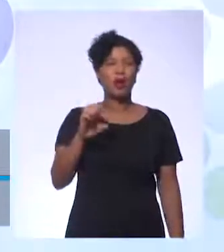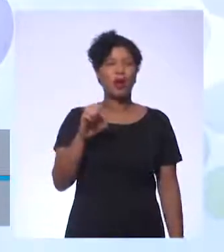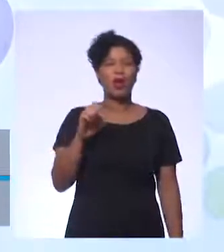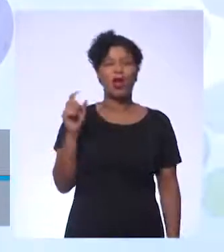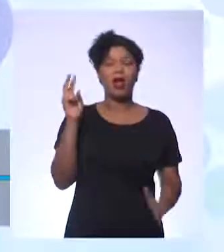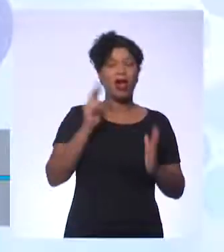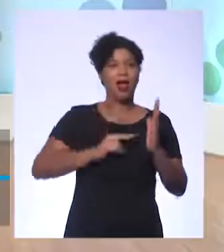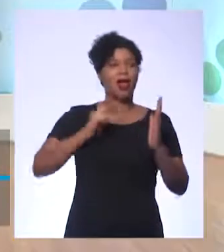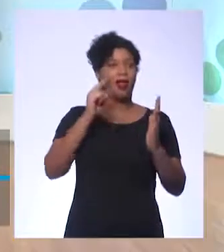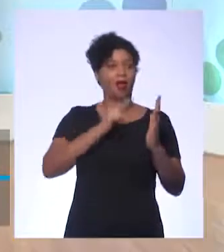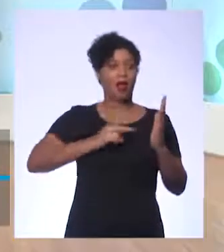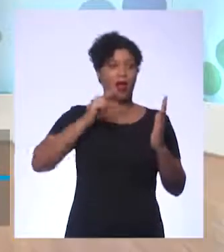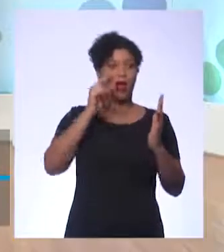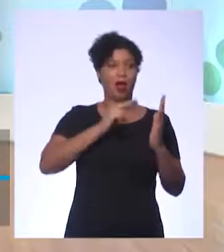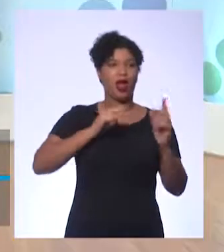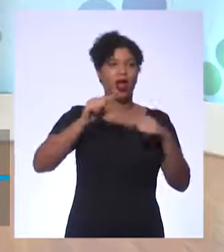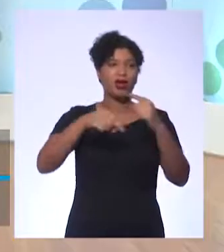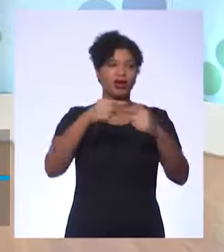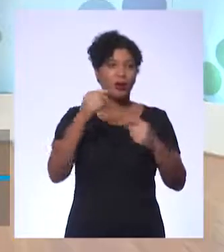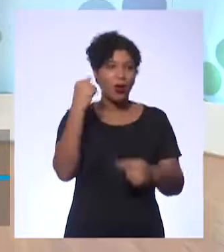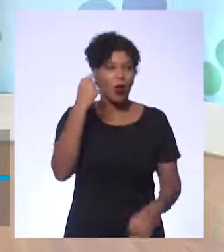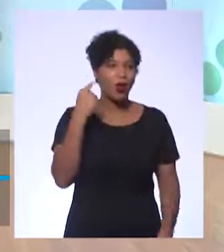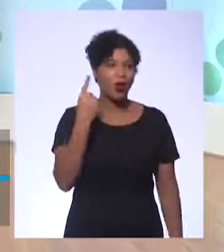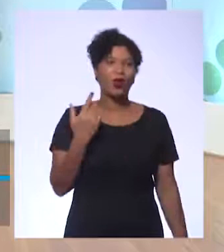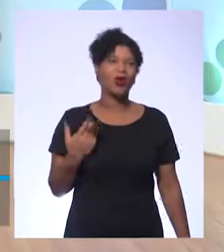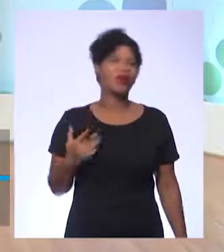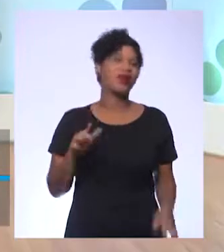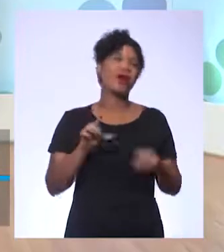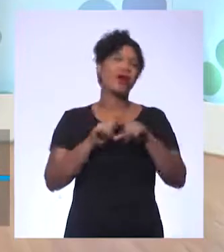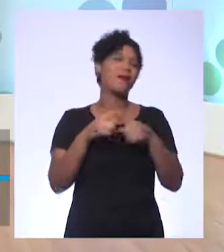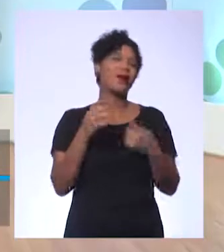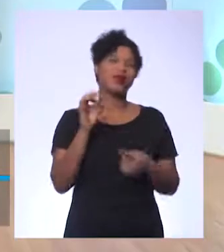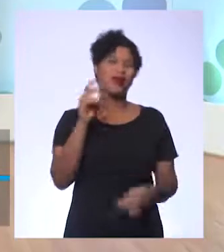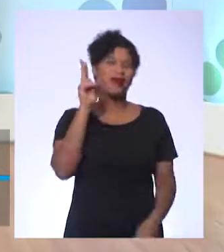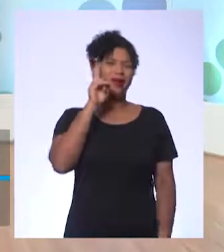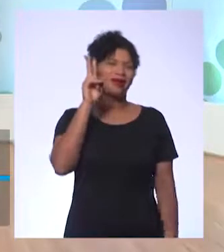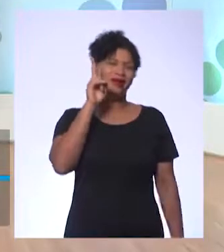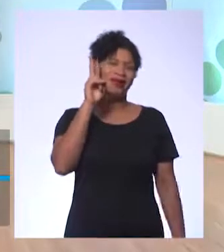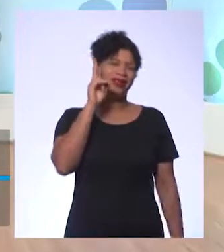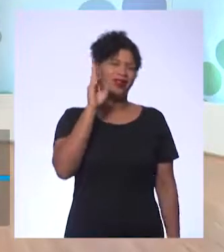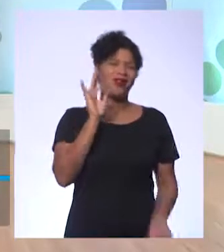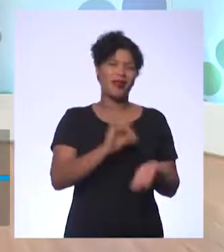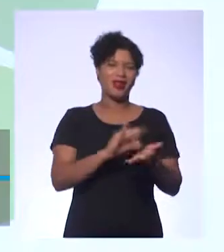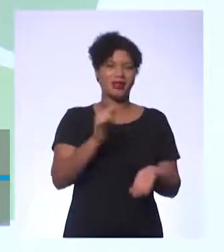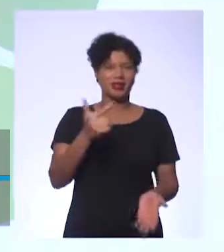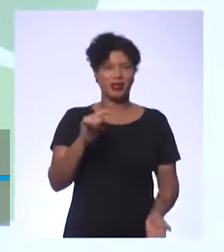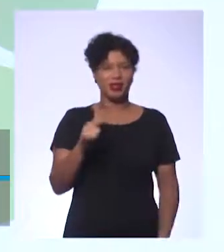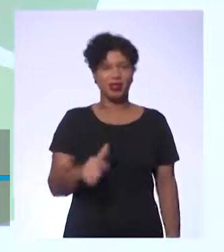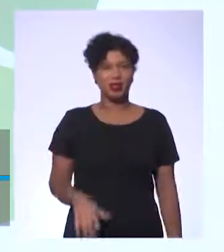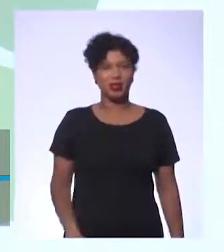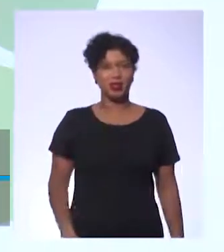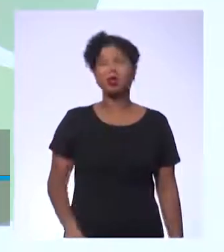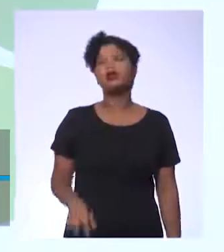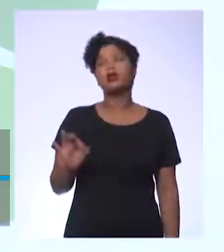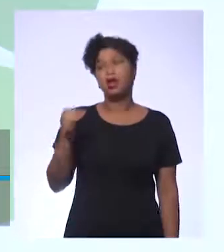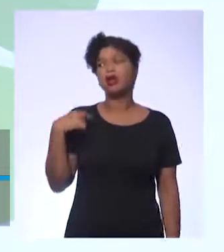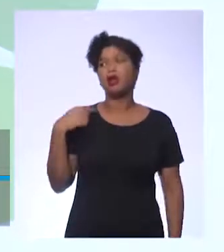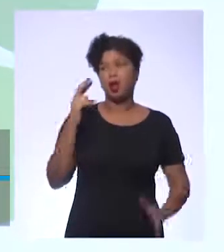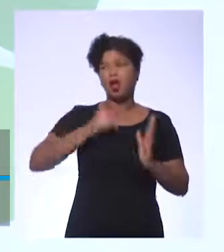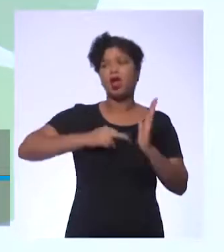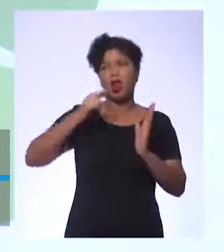acabou chegando à loucura, né? Mas isso aí é uma ficção, uma sátira no contexto, né? Ele lia muitas obras de cavalaria,